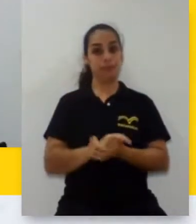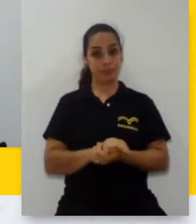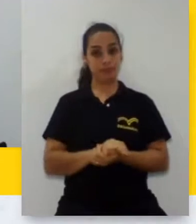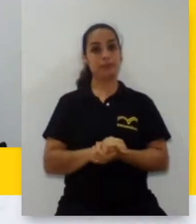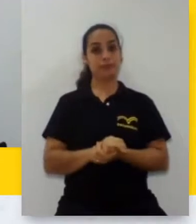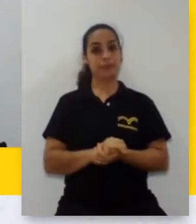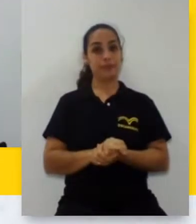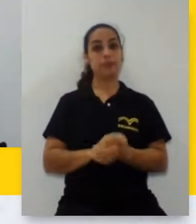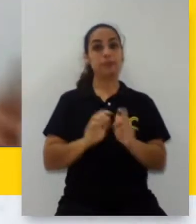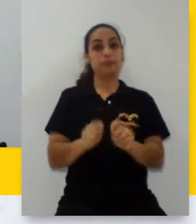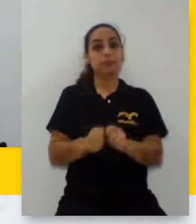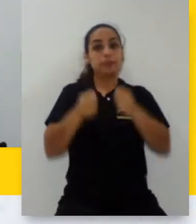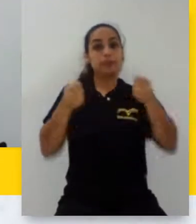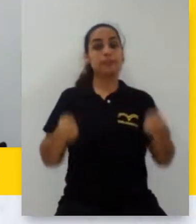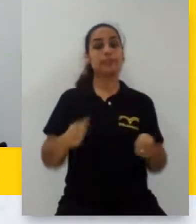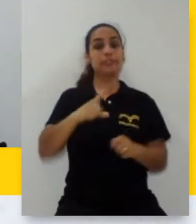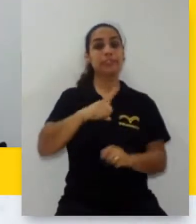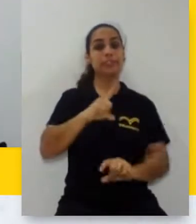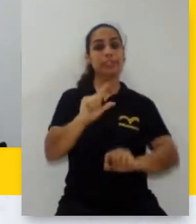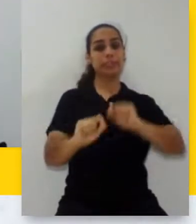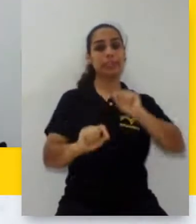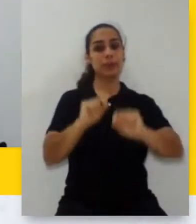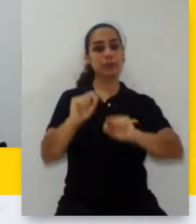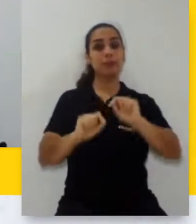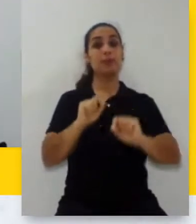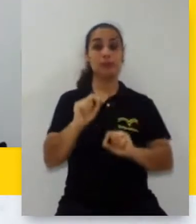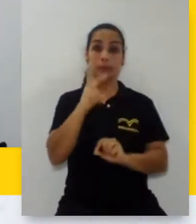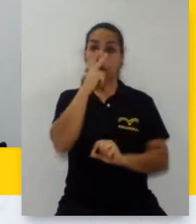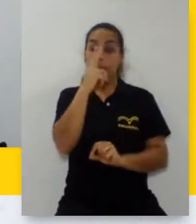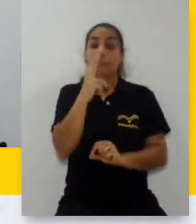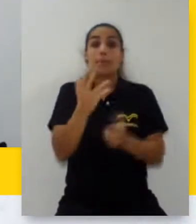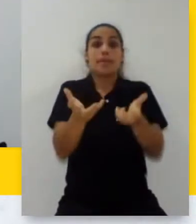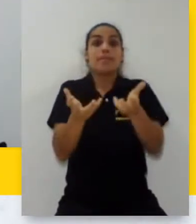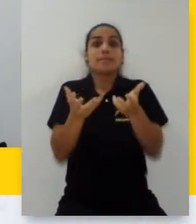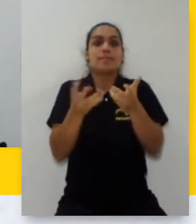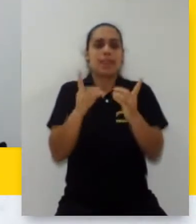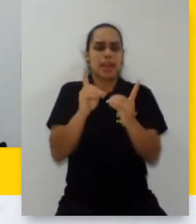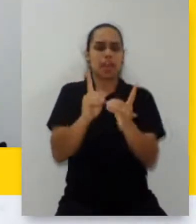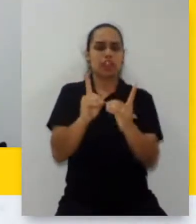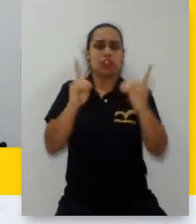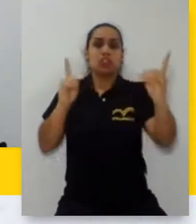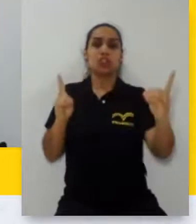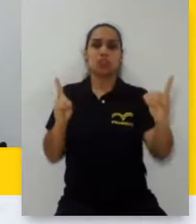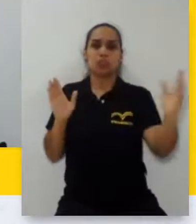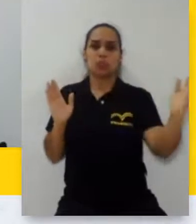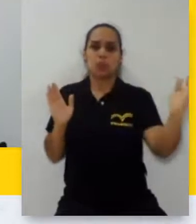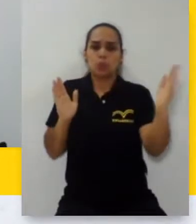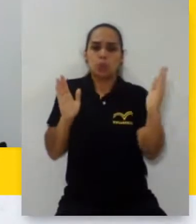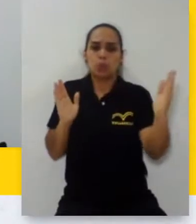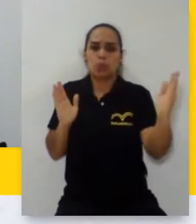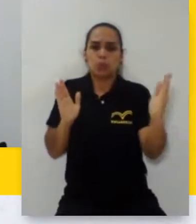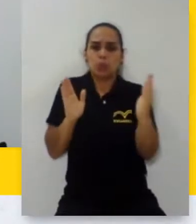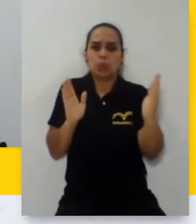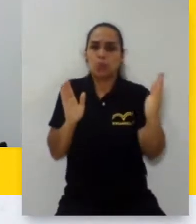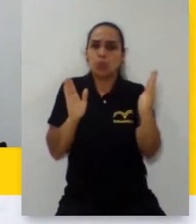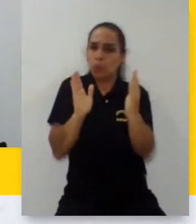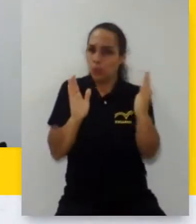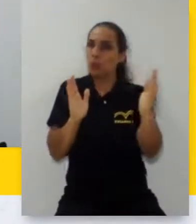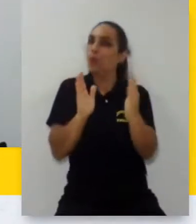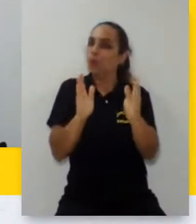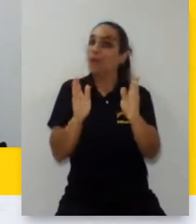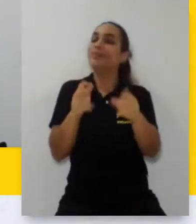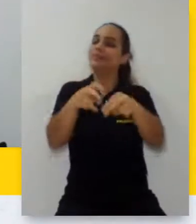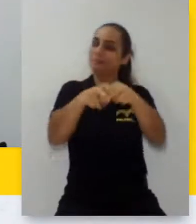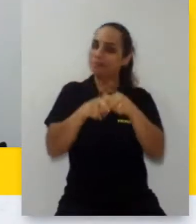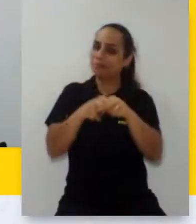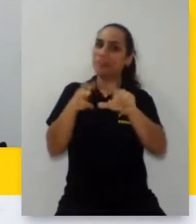essa distância entre nós cada vez fique mais curta. Então, a gente está fazendo diversas lives e essa é em especial em